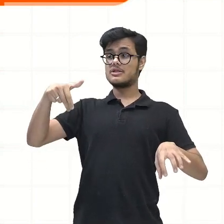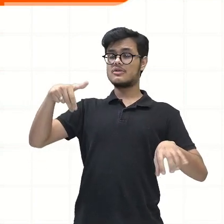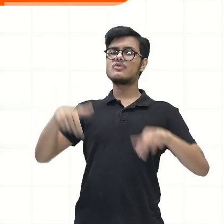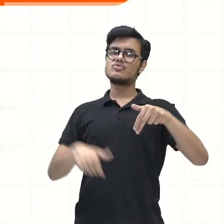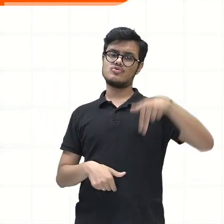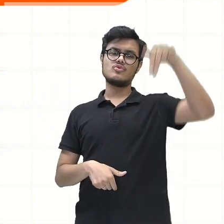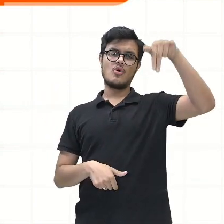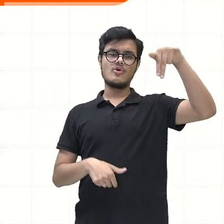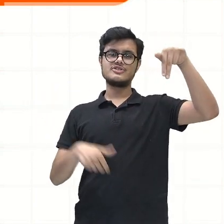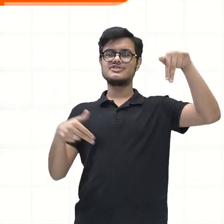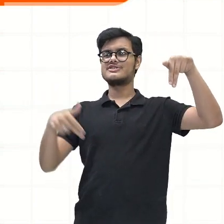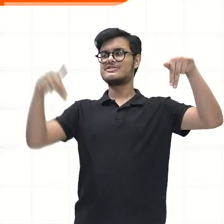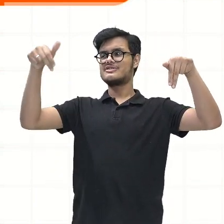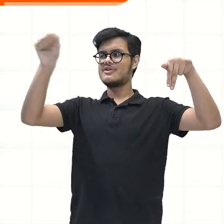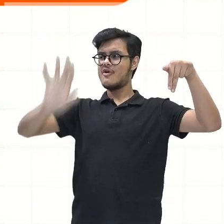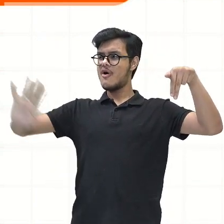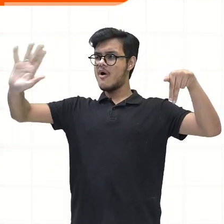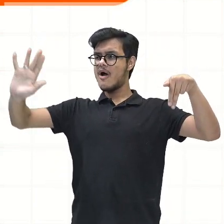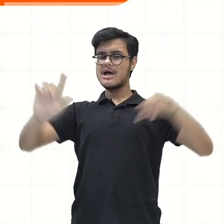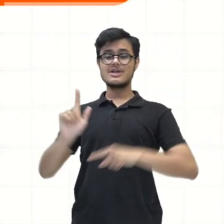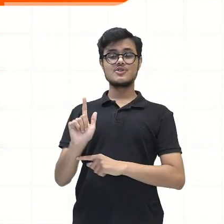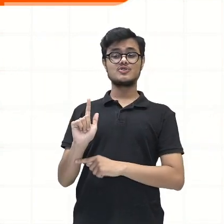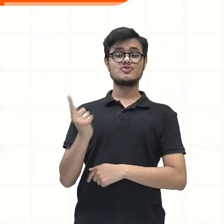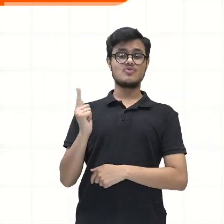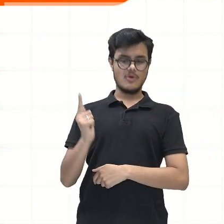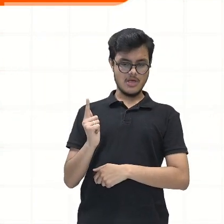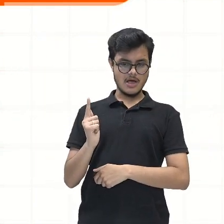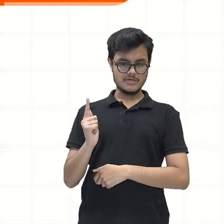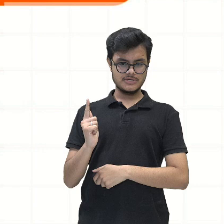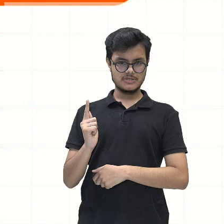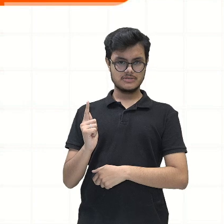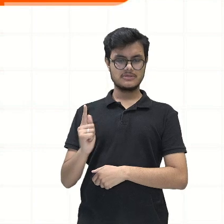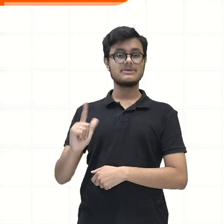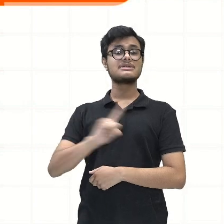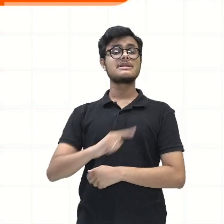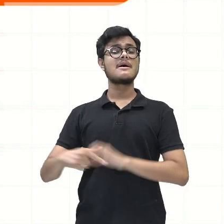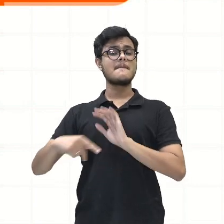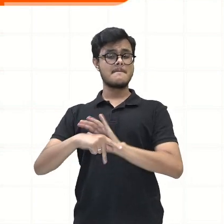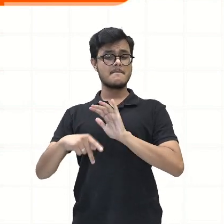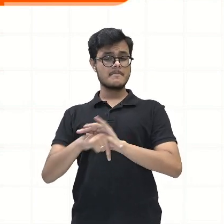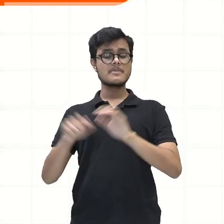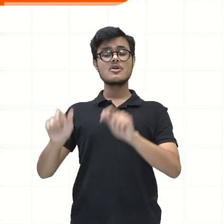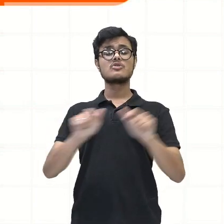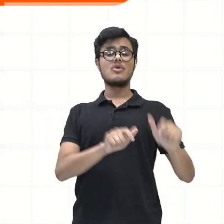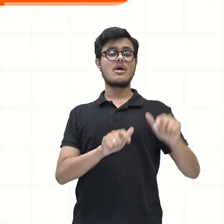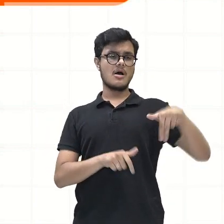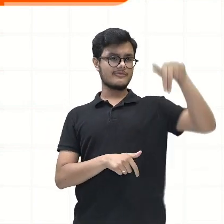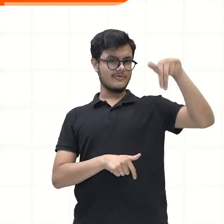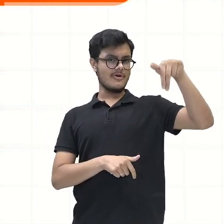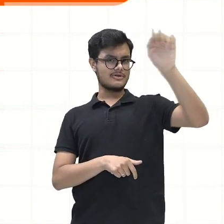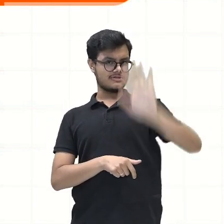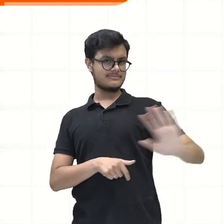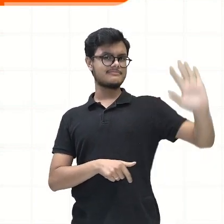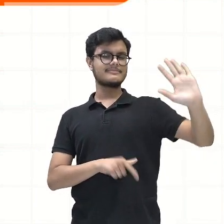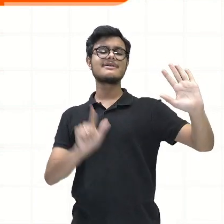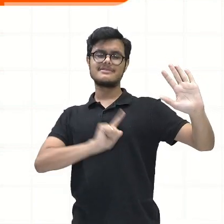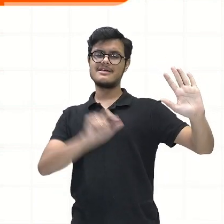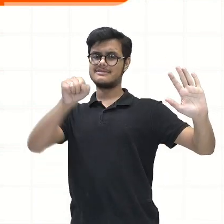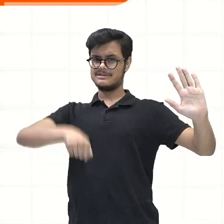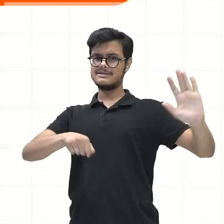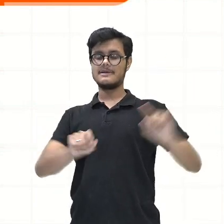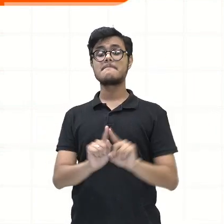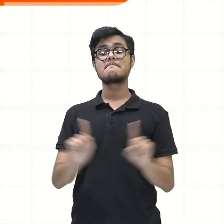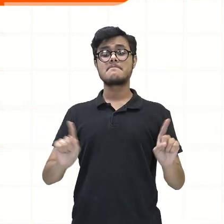de Goiás, e também ele foi incorporado para onde? Para a região norte, tá bom? Aí nós